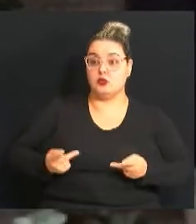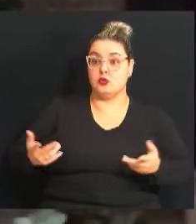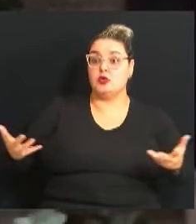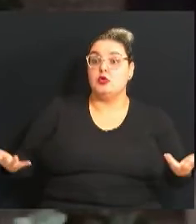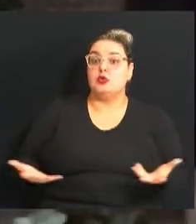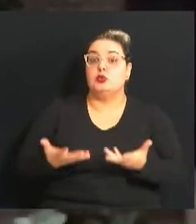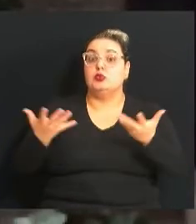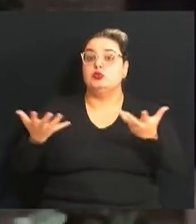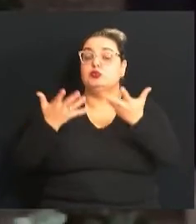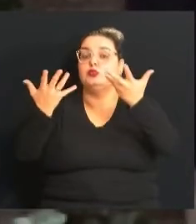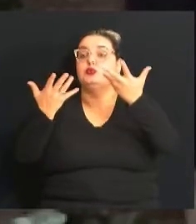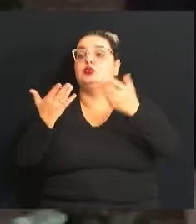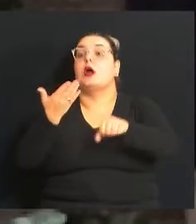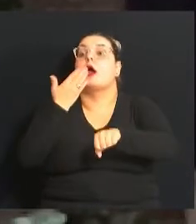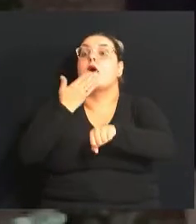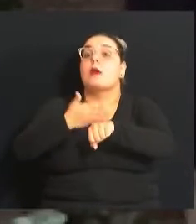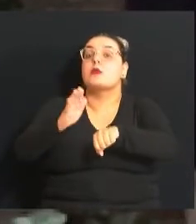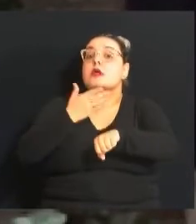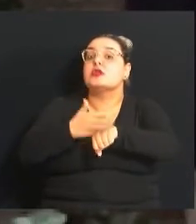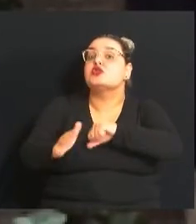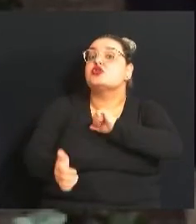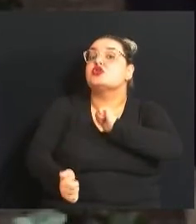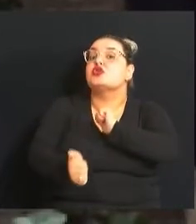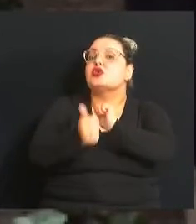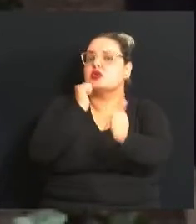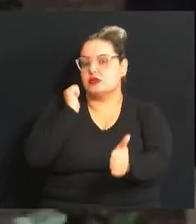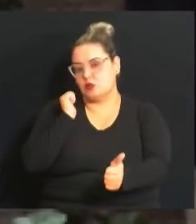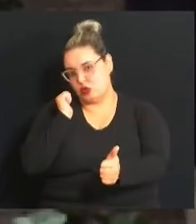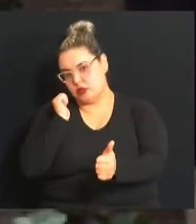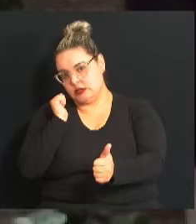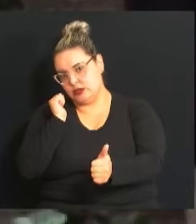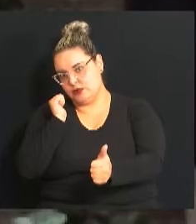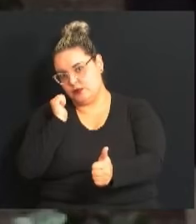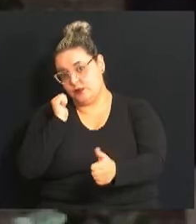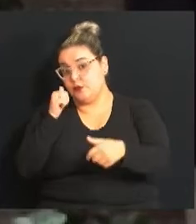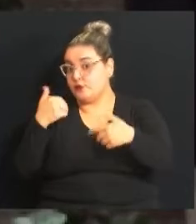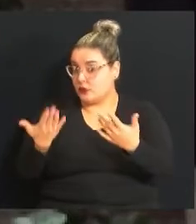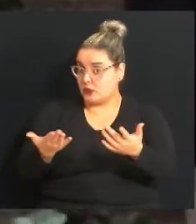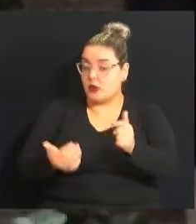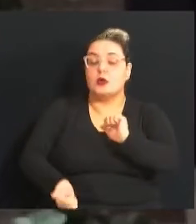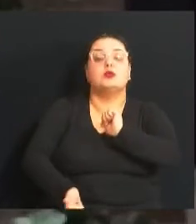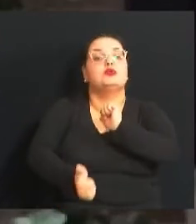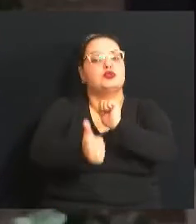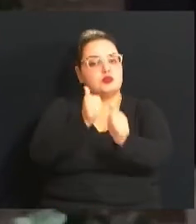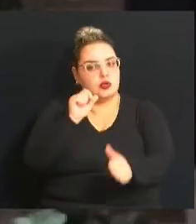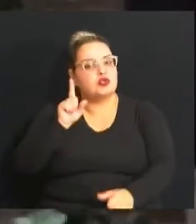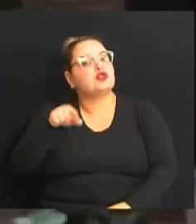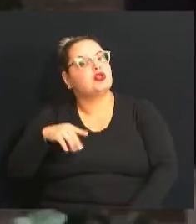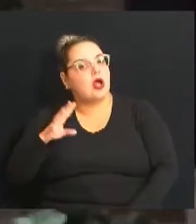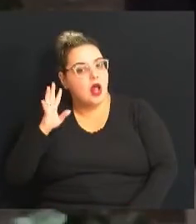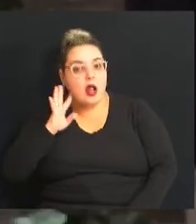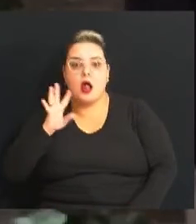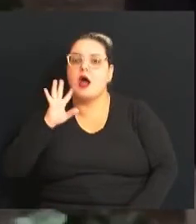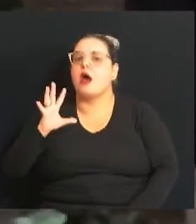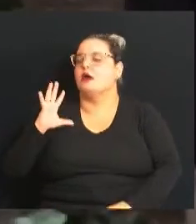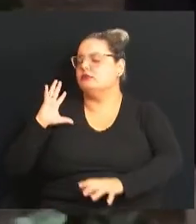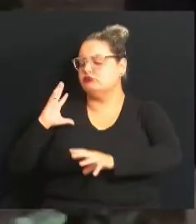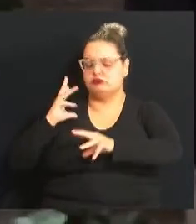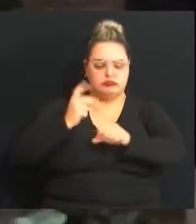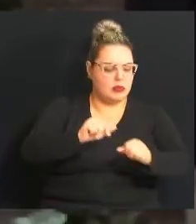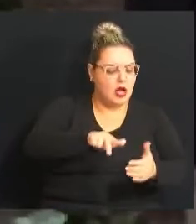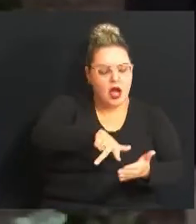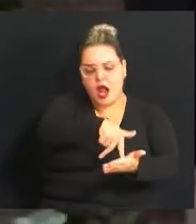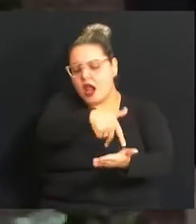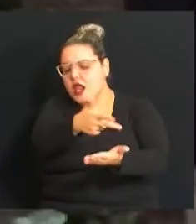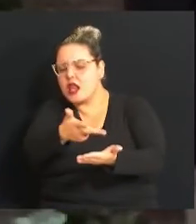jovens pratiquem esportes. Então, o esporte é muito interessante, a arte marcial, a dança,